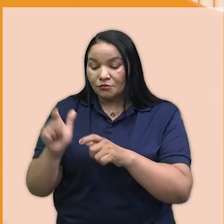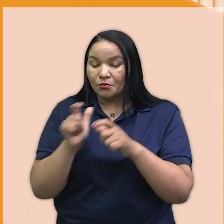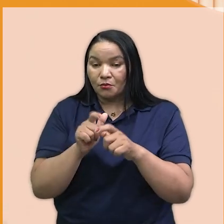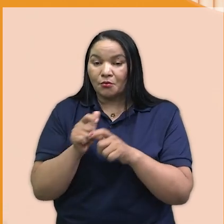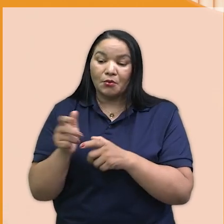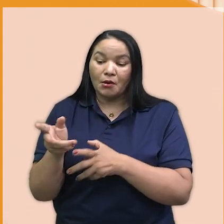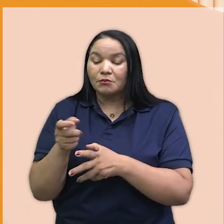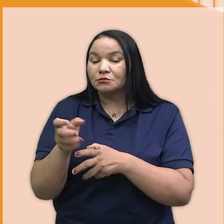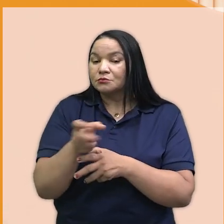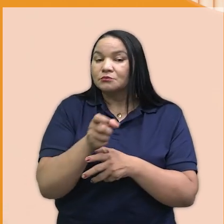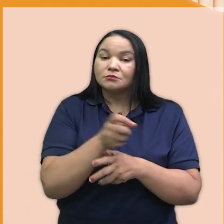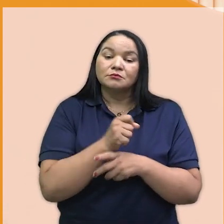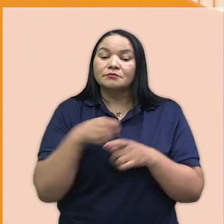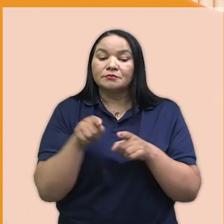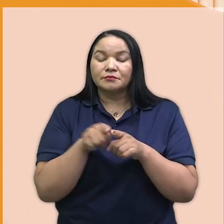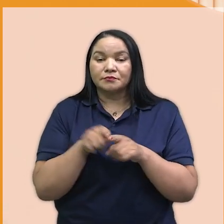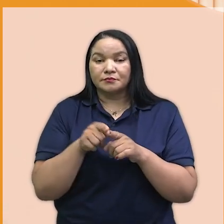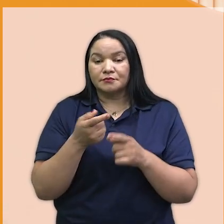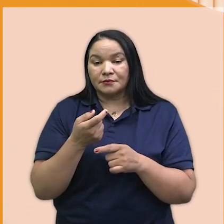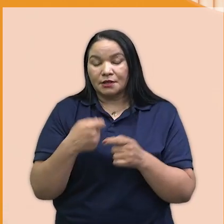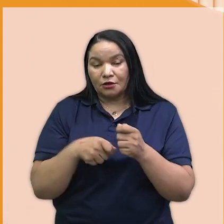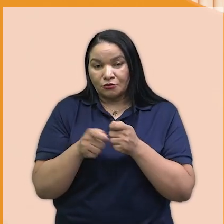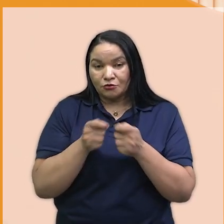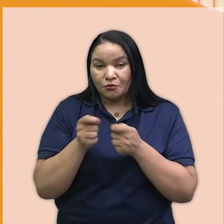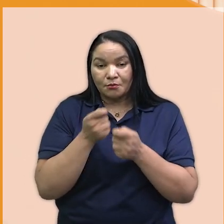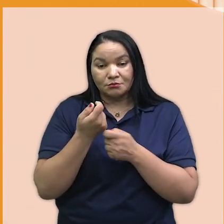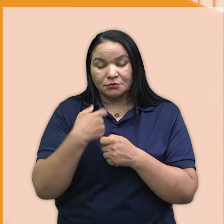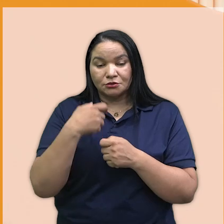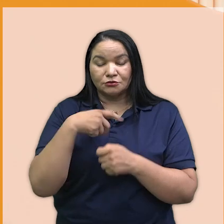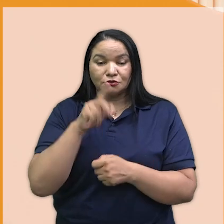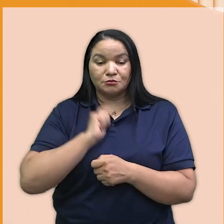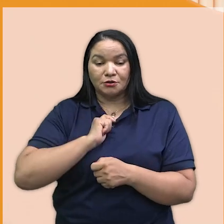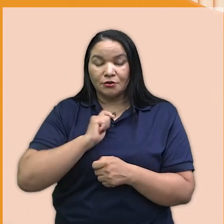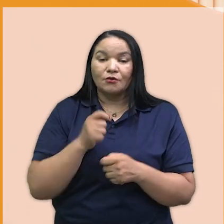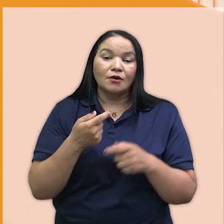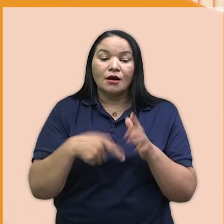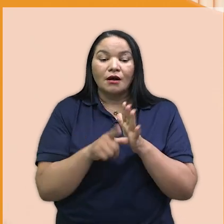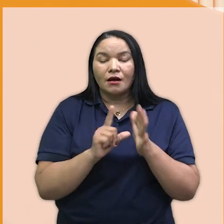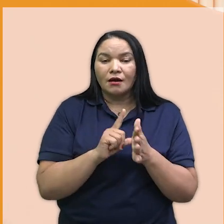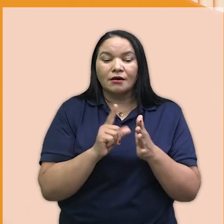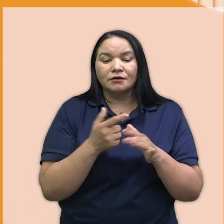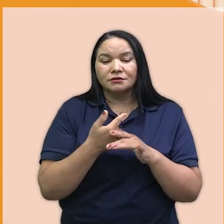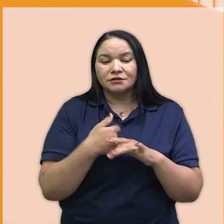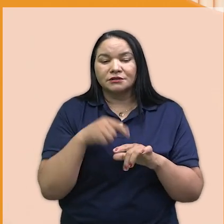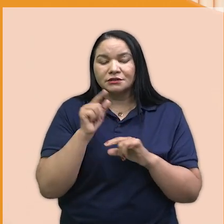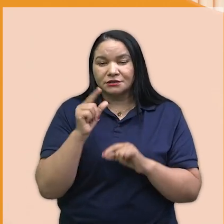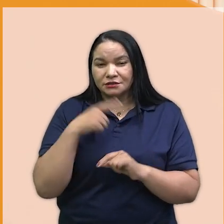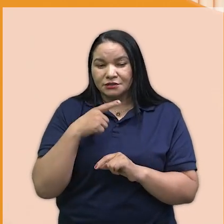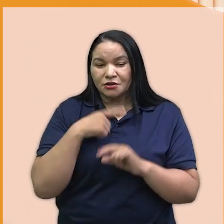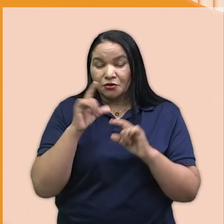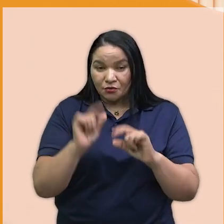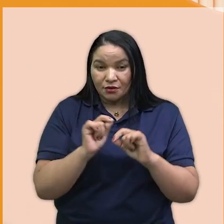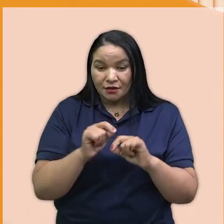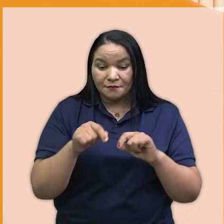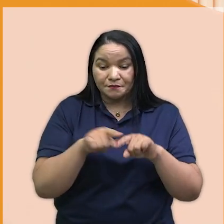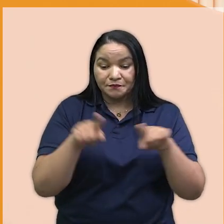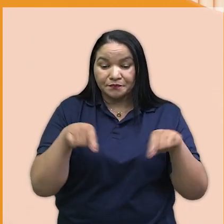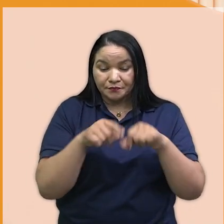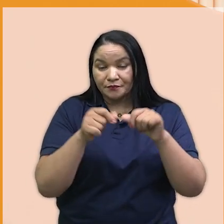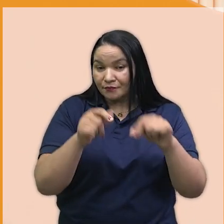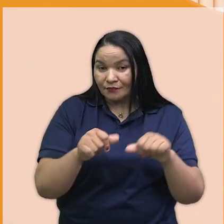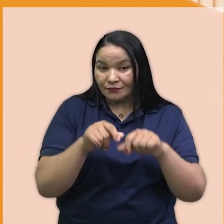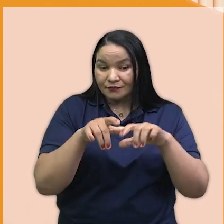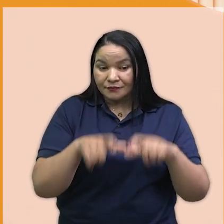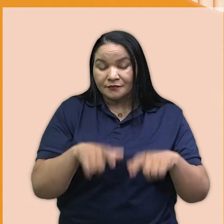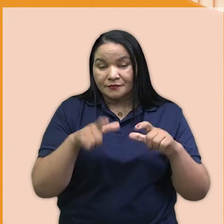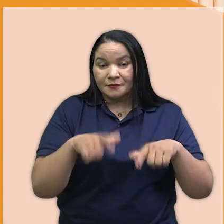que era de domínio espanhol. E aí, na época, existia um princípio que a terra era de quem, de fato, colonizasse, e